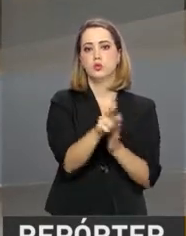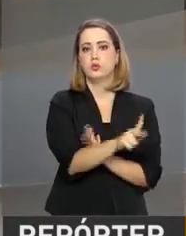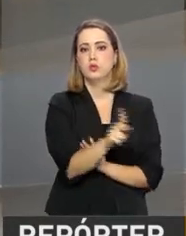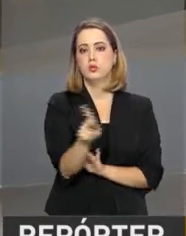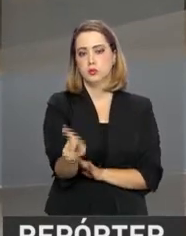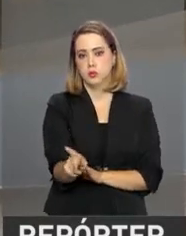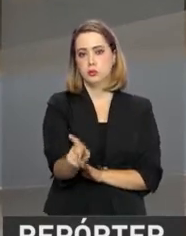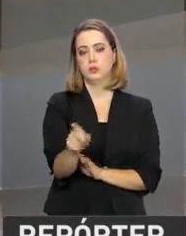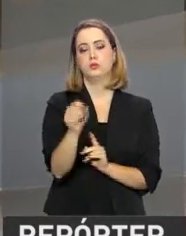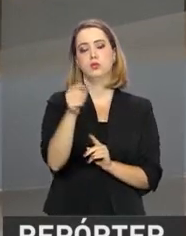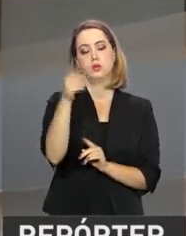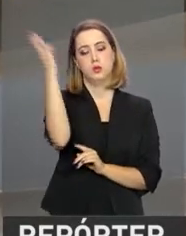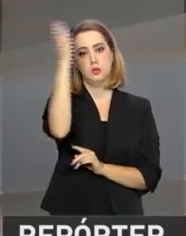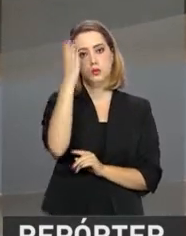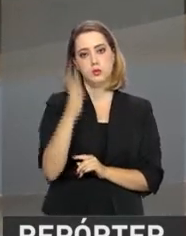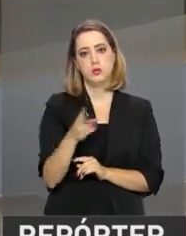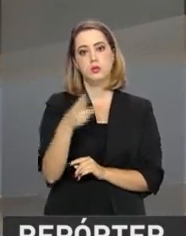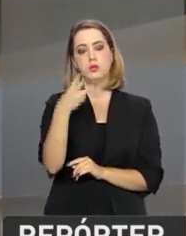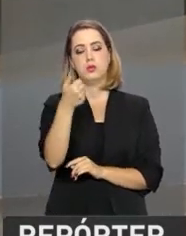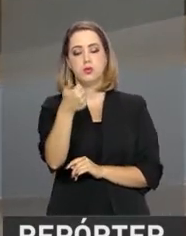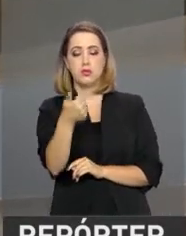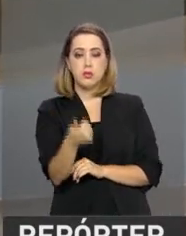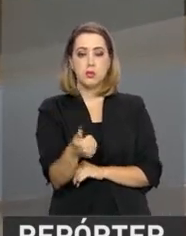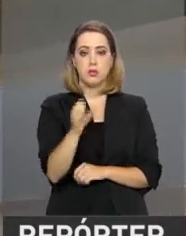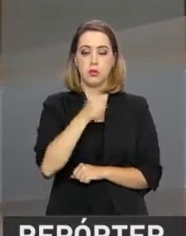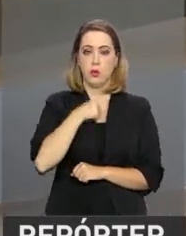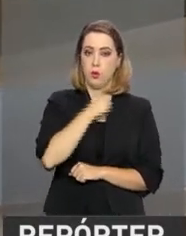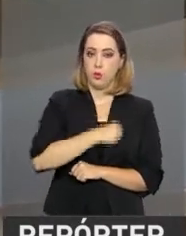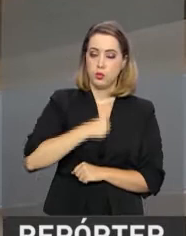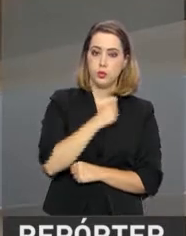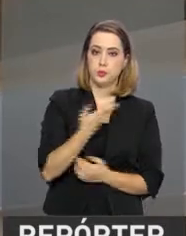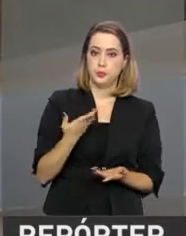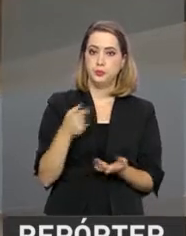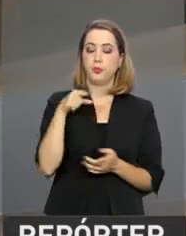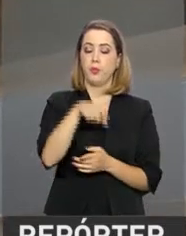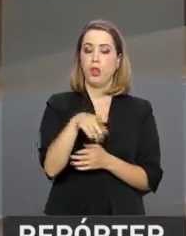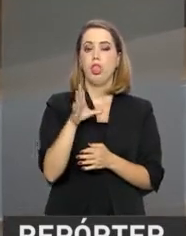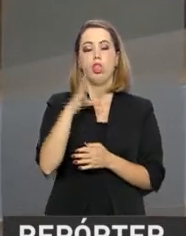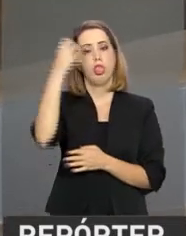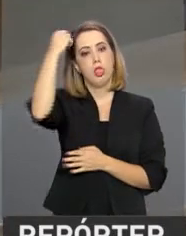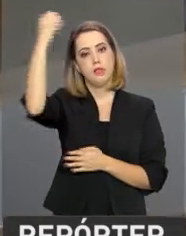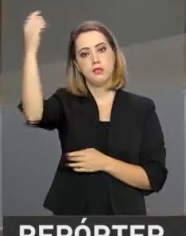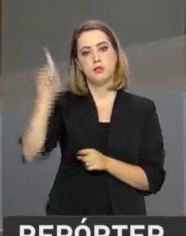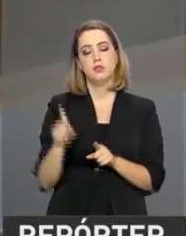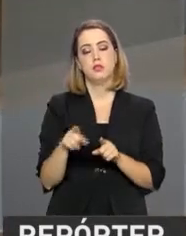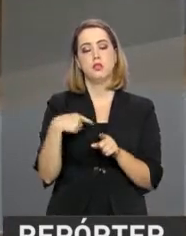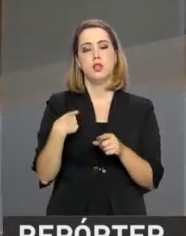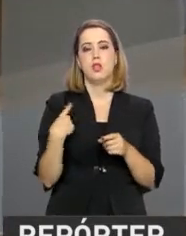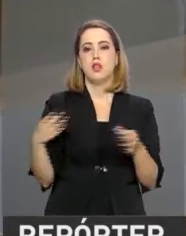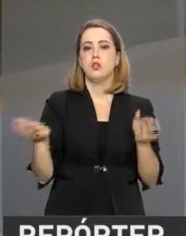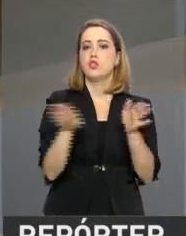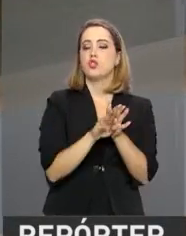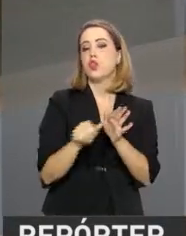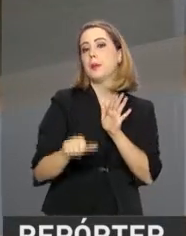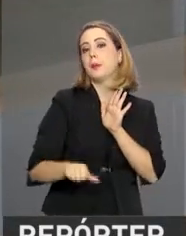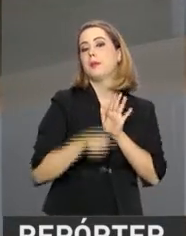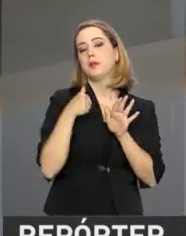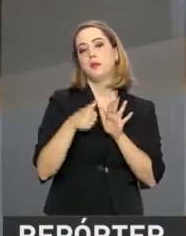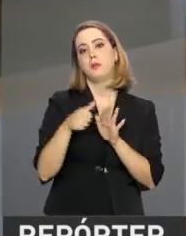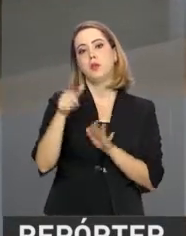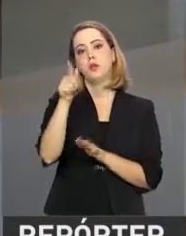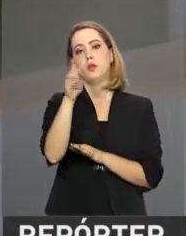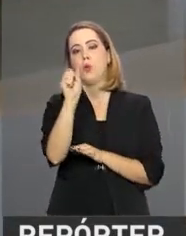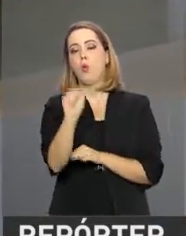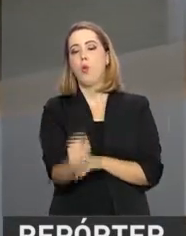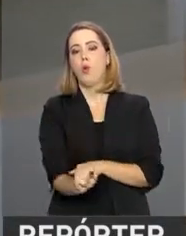de forma definitiva em 31 de agosto nesta viagem à ásia é a primeira escala em goa na índia onde o presidente michel temer